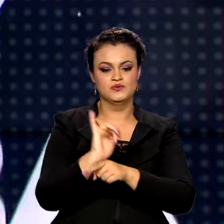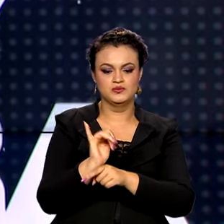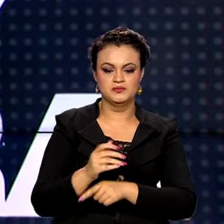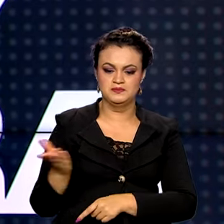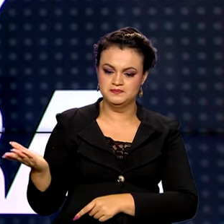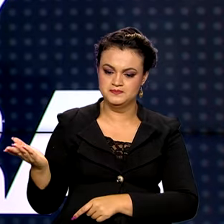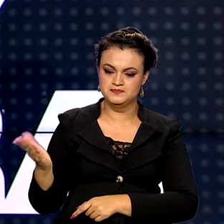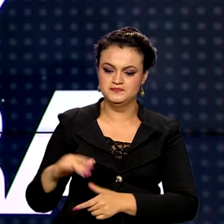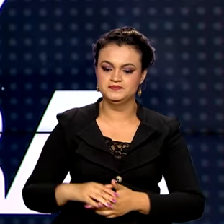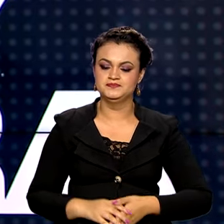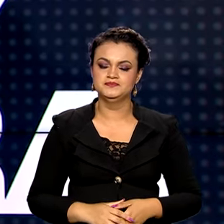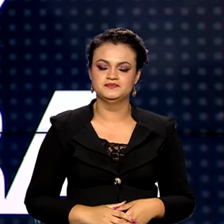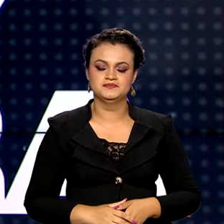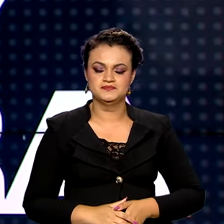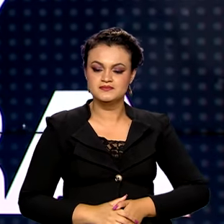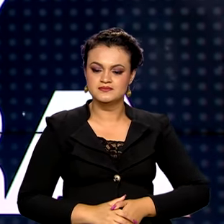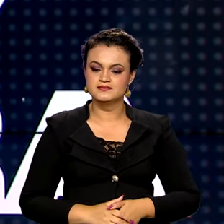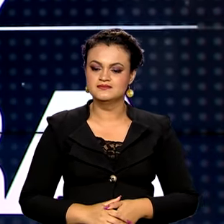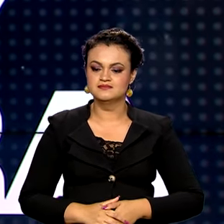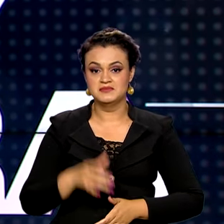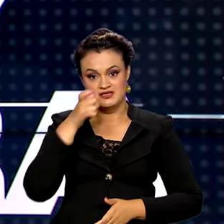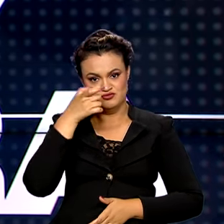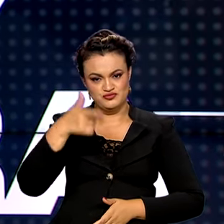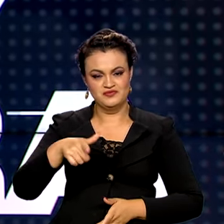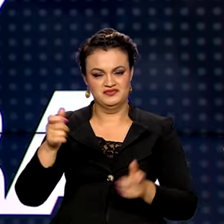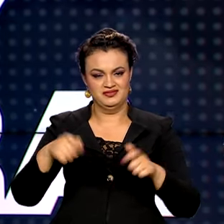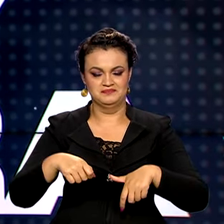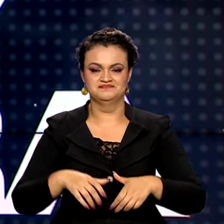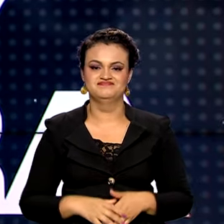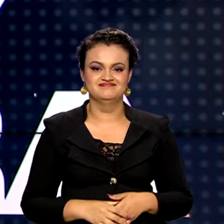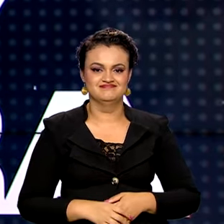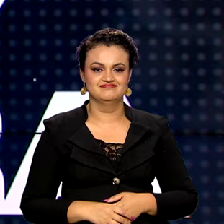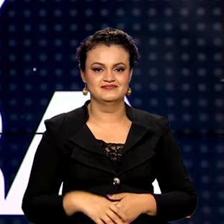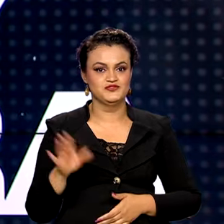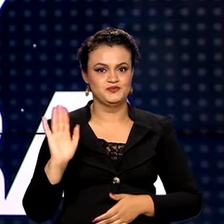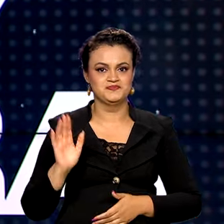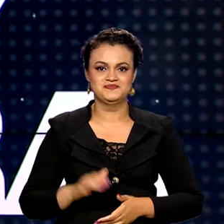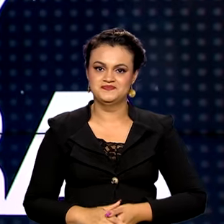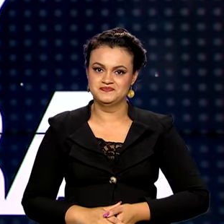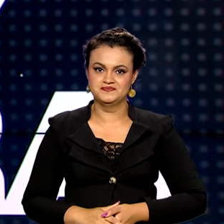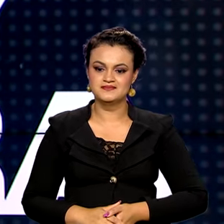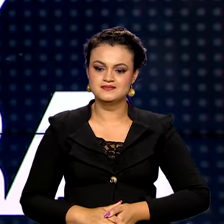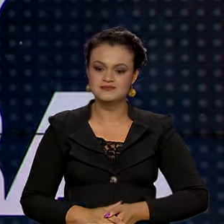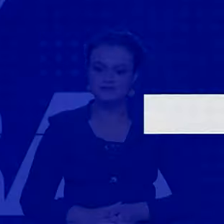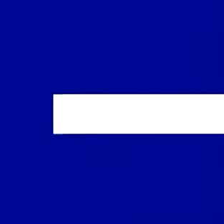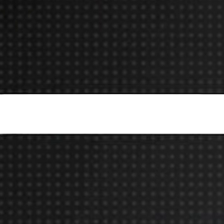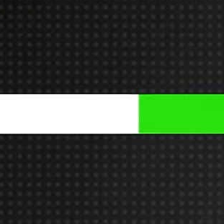youtube.com/canalgov para rever este conteúdo e muitos outros. Até a próxima.